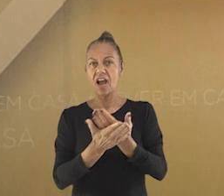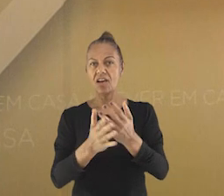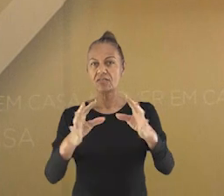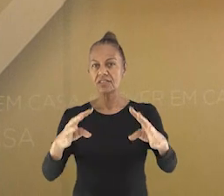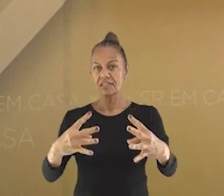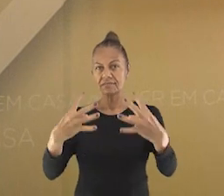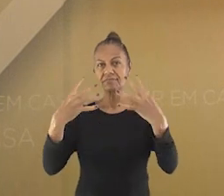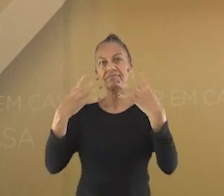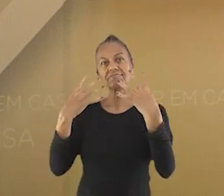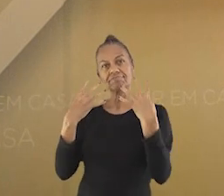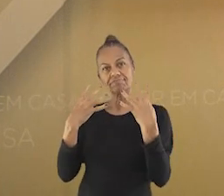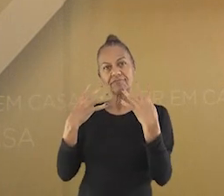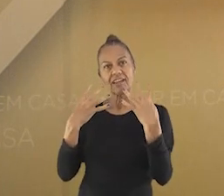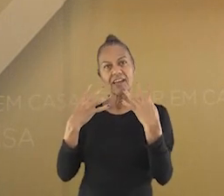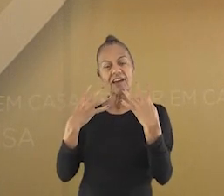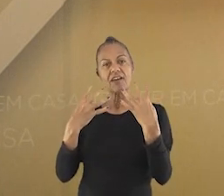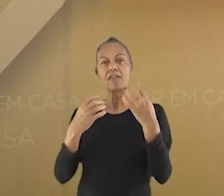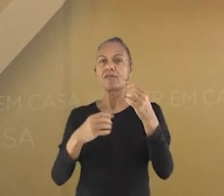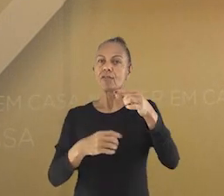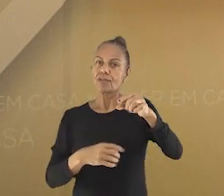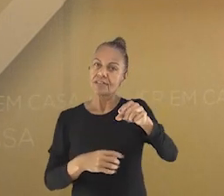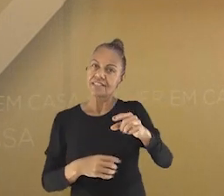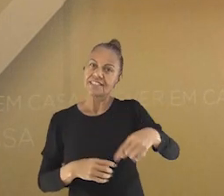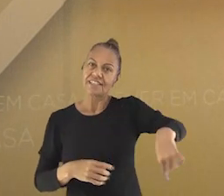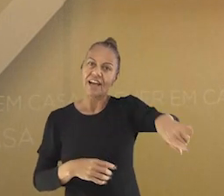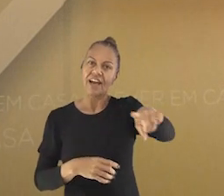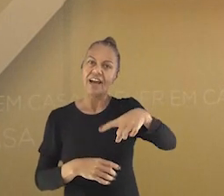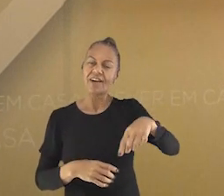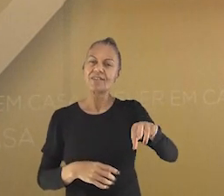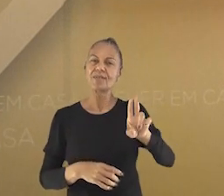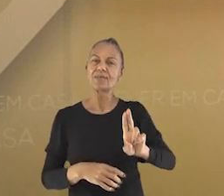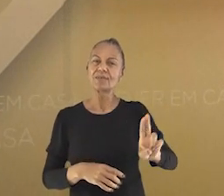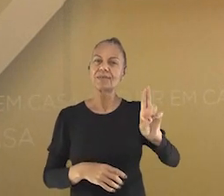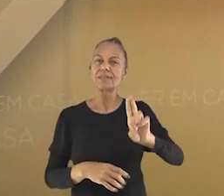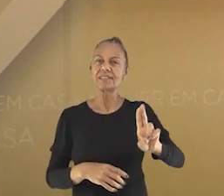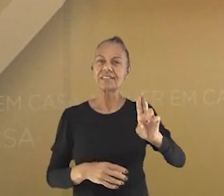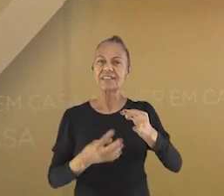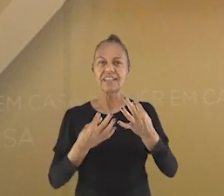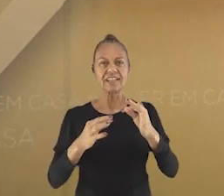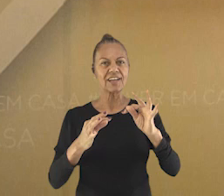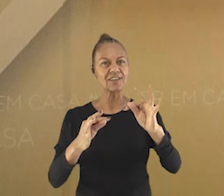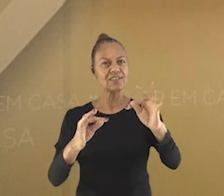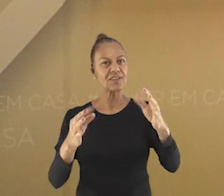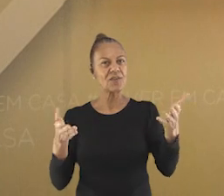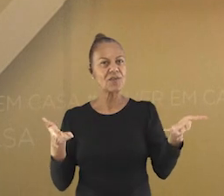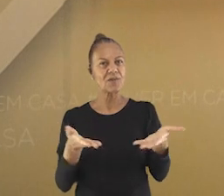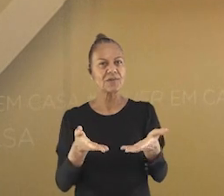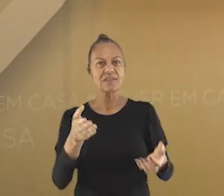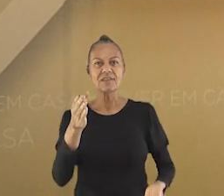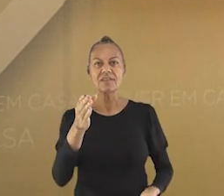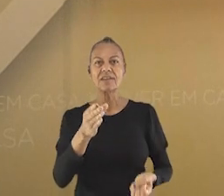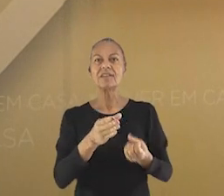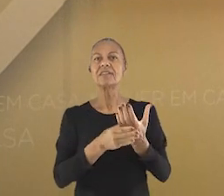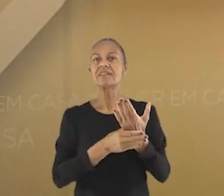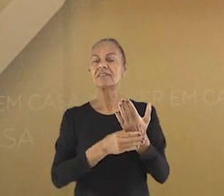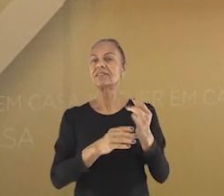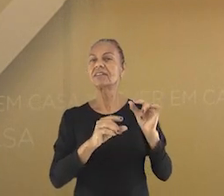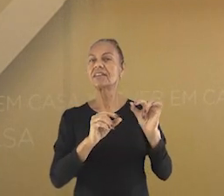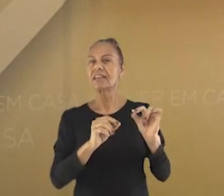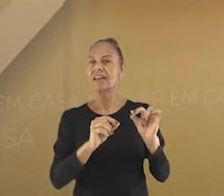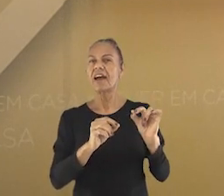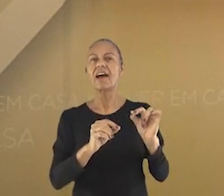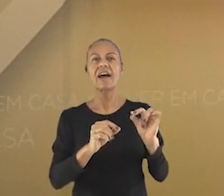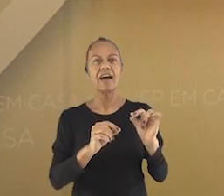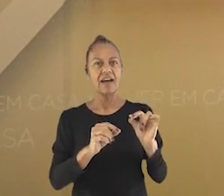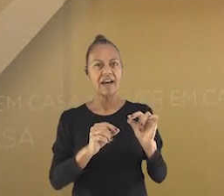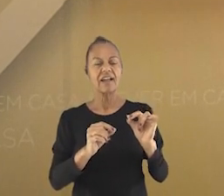pela internet, você está usando de uma inovação tecnológica atual, que surgiu com a